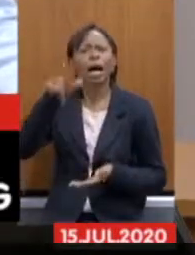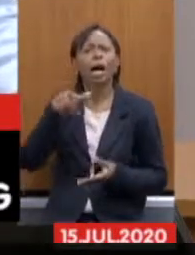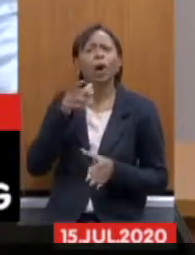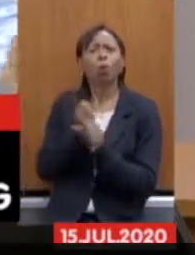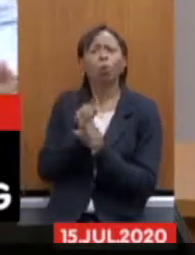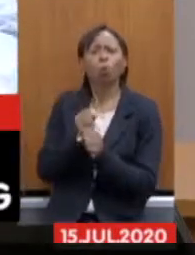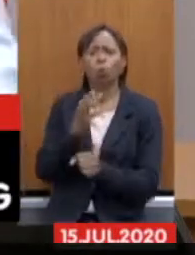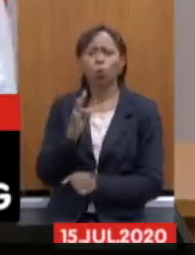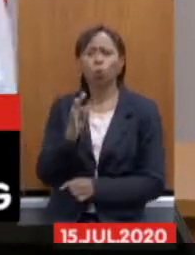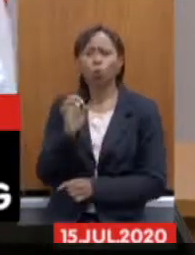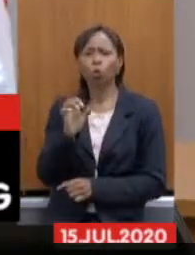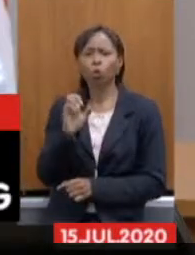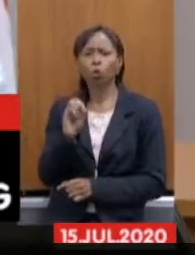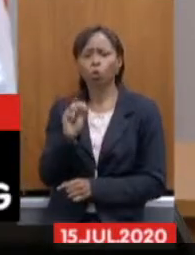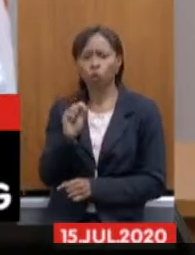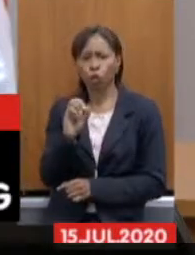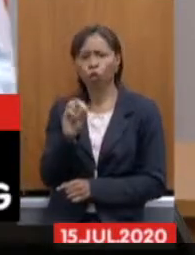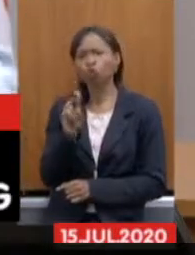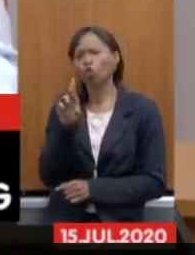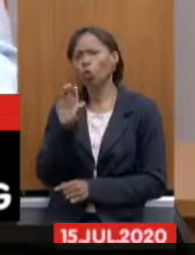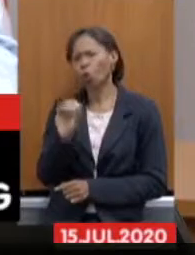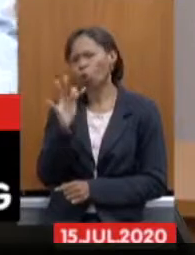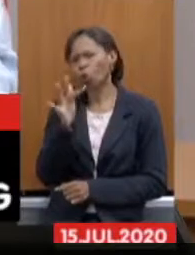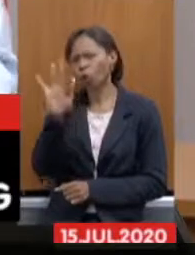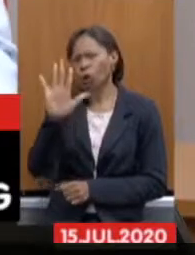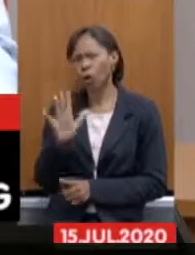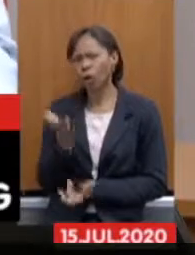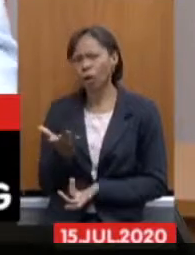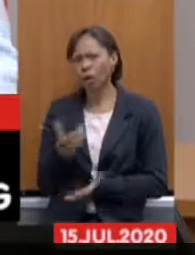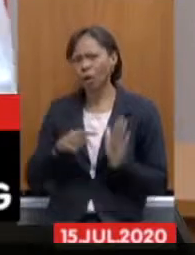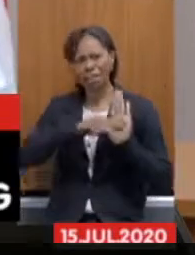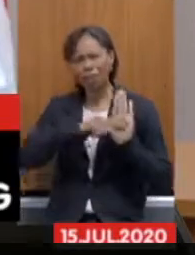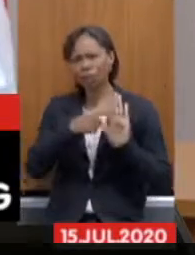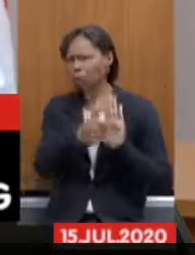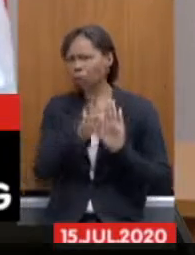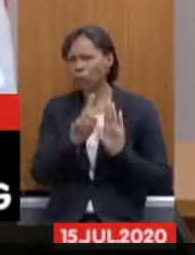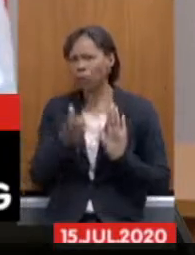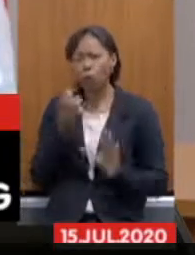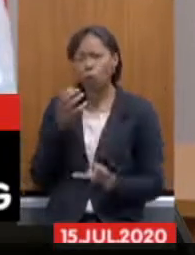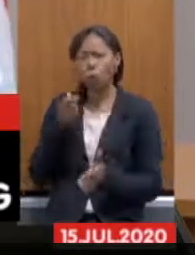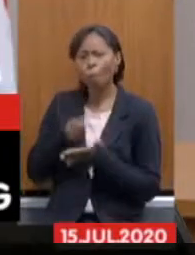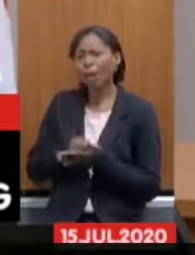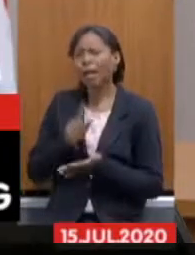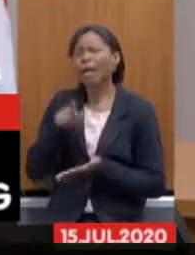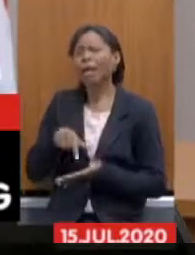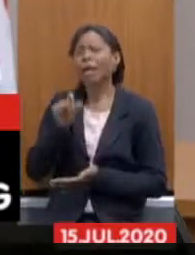o tesouro e não tem teste o tesouro que paga